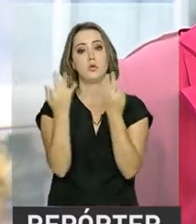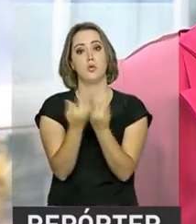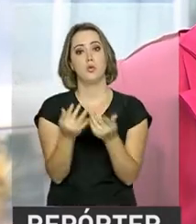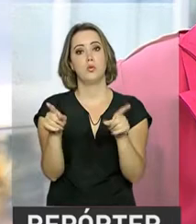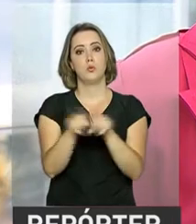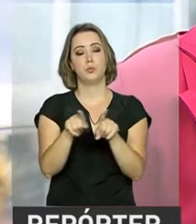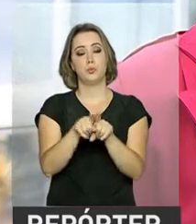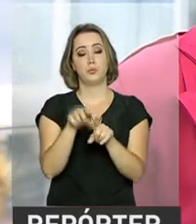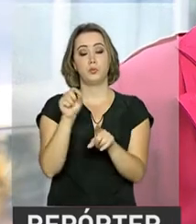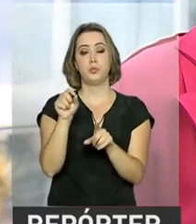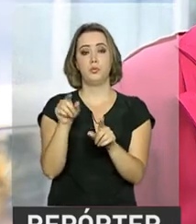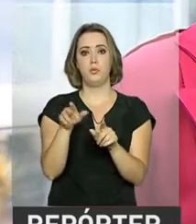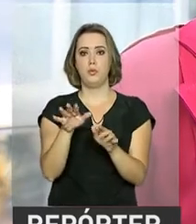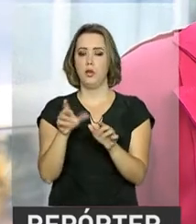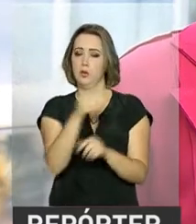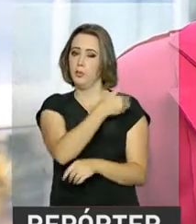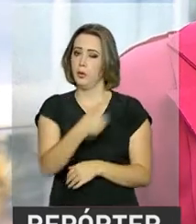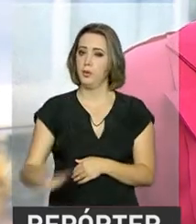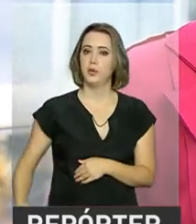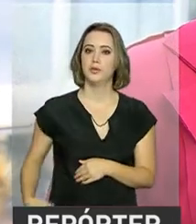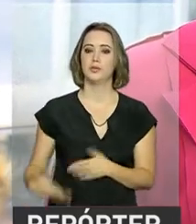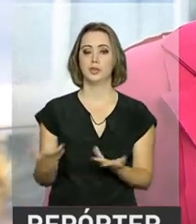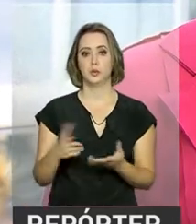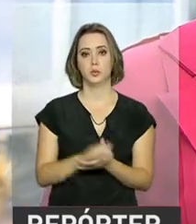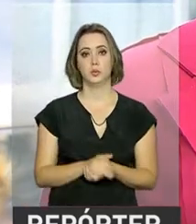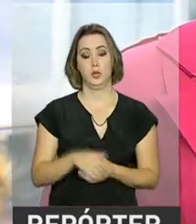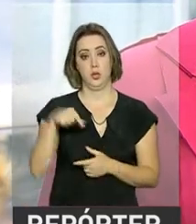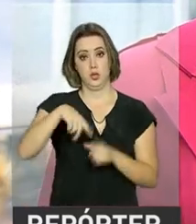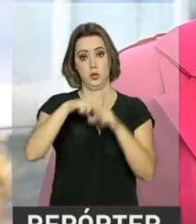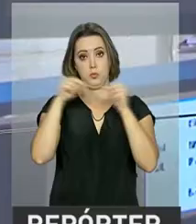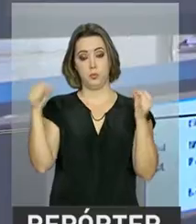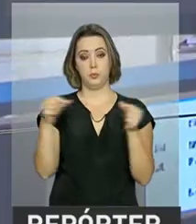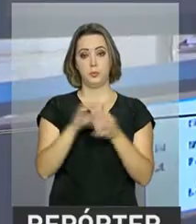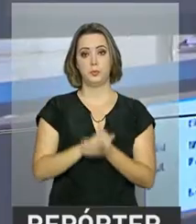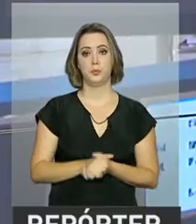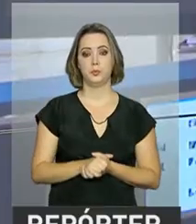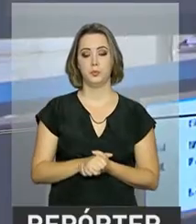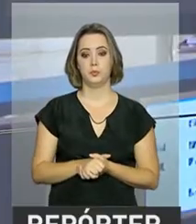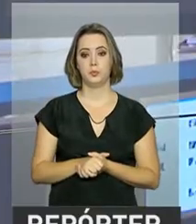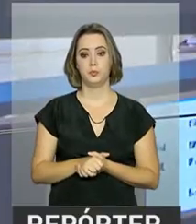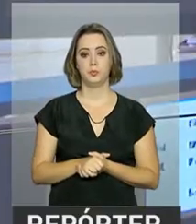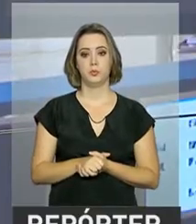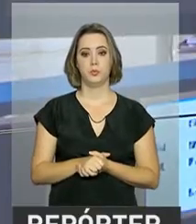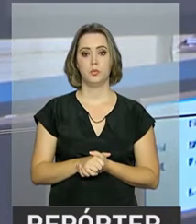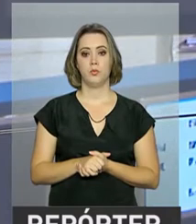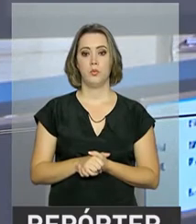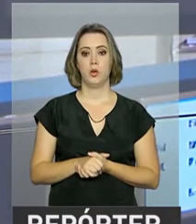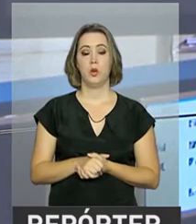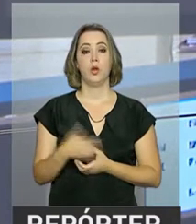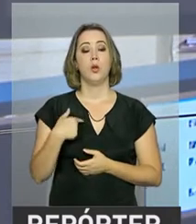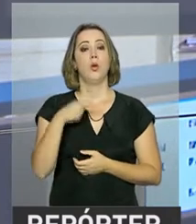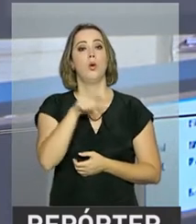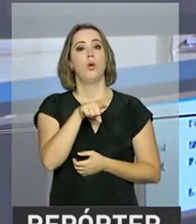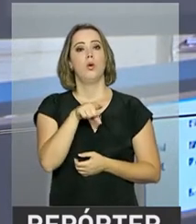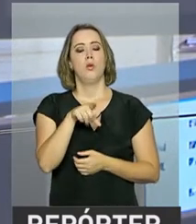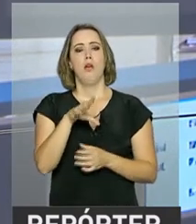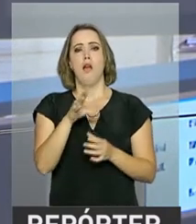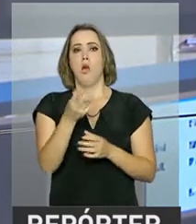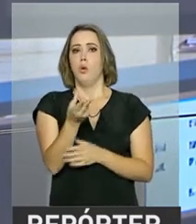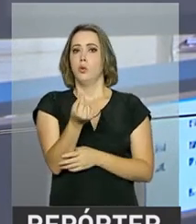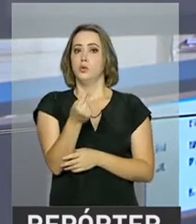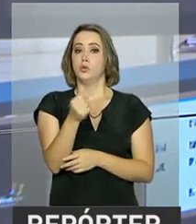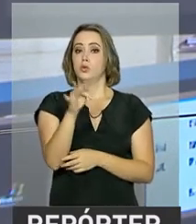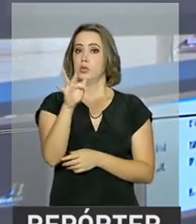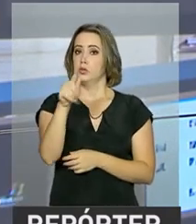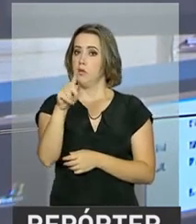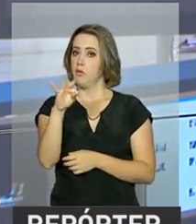à pobreza no país. De Brasília, Mara Kenup. As contas inativas do FGTS de